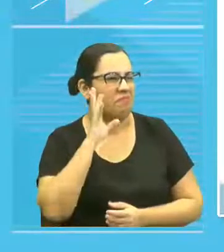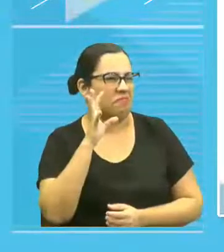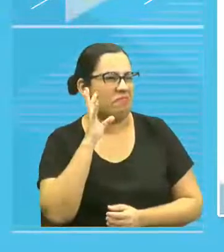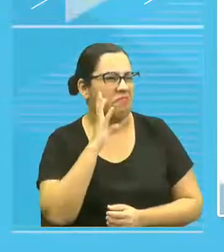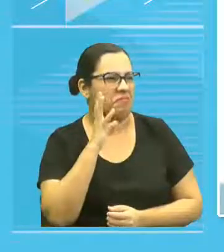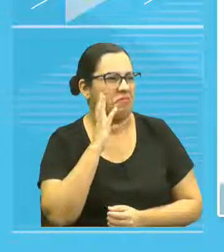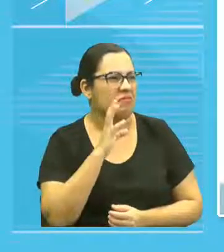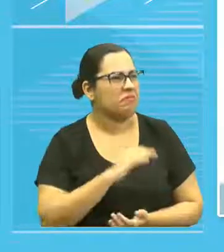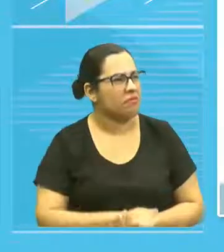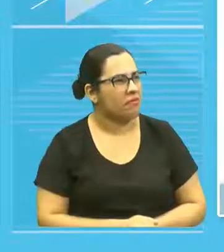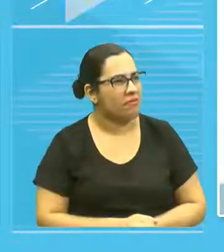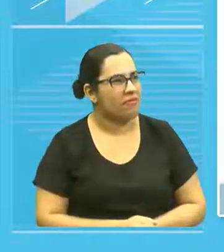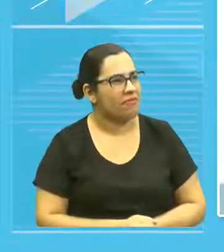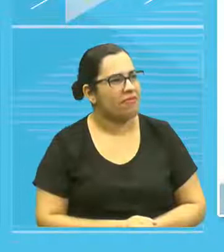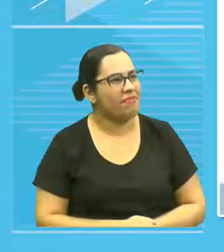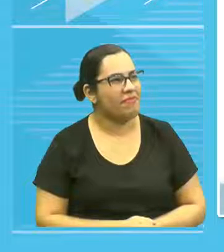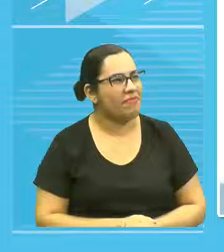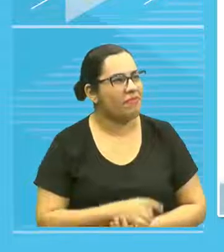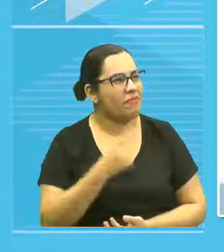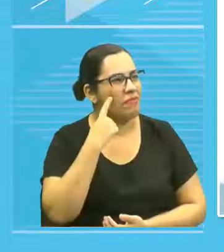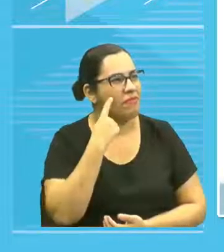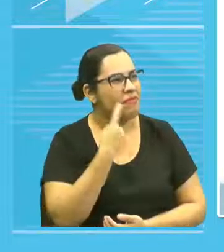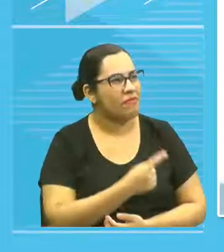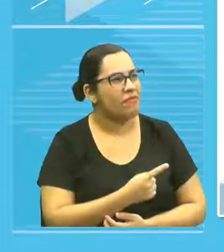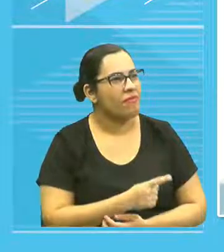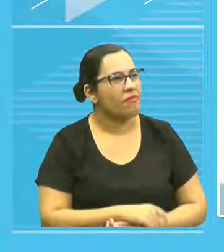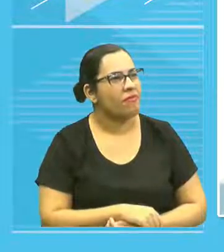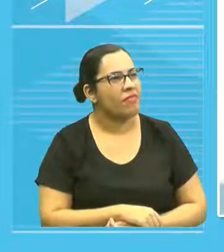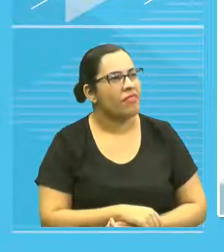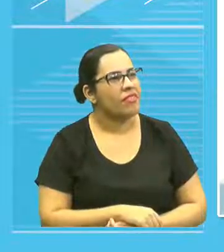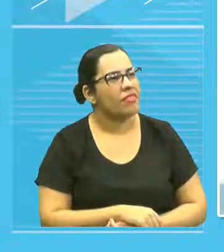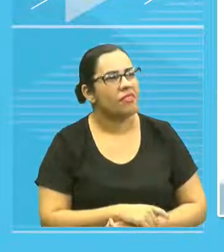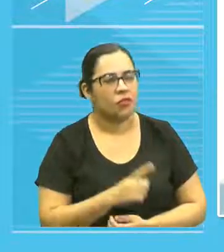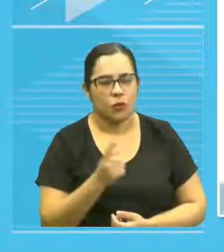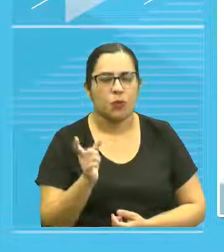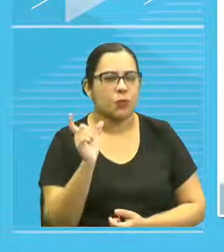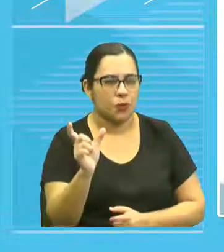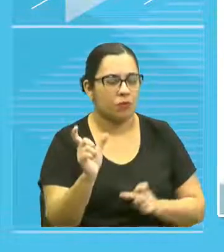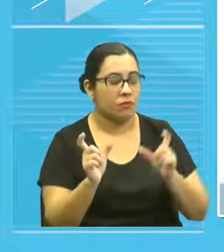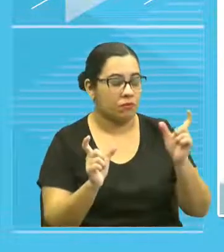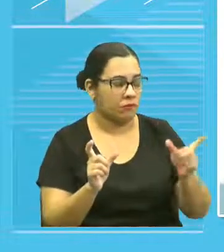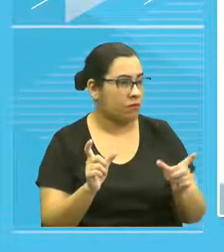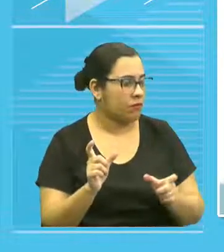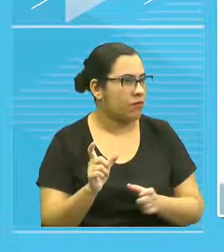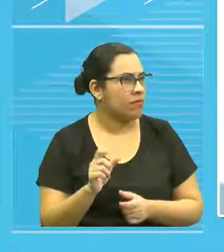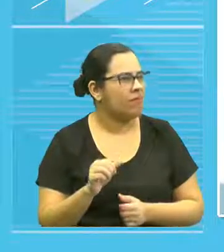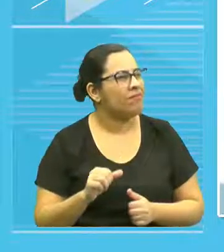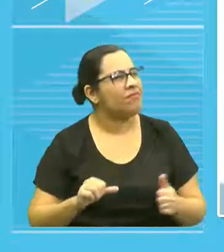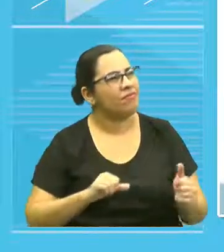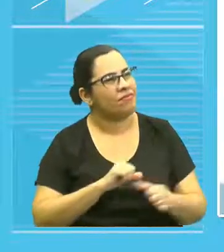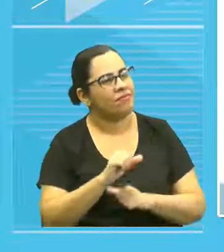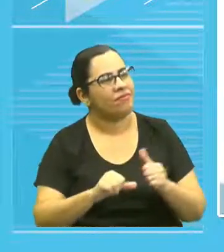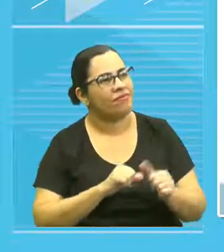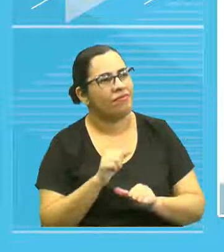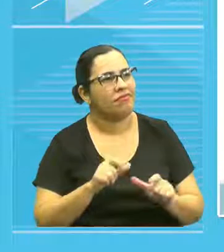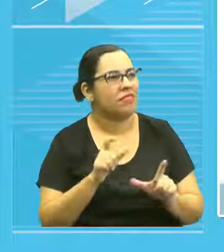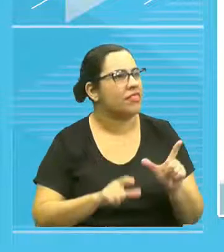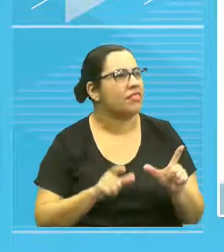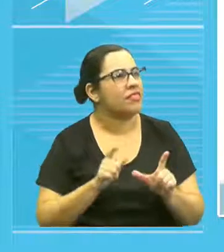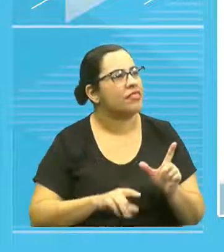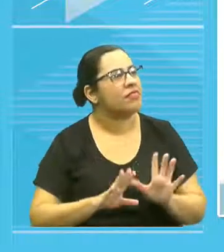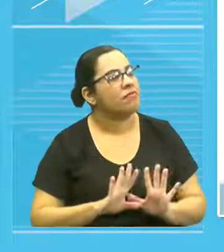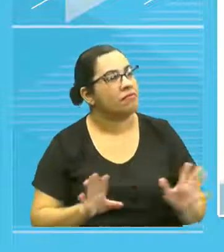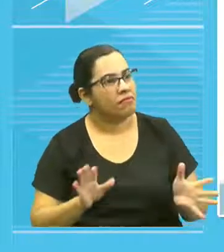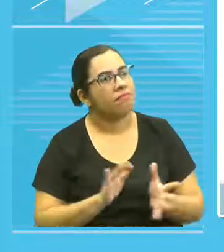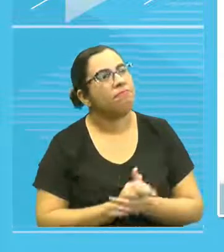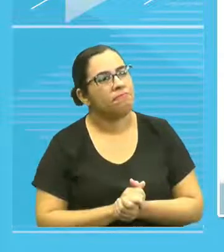aí como têm duas palavras Rosinha para não masia ou paronomásia só muda aqui uma letra